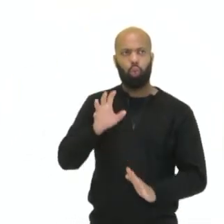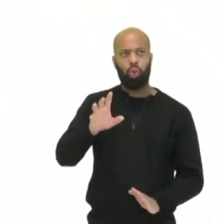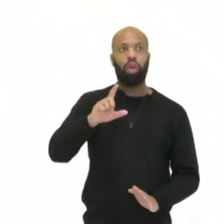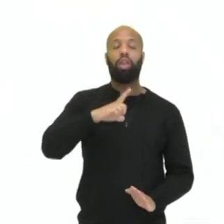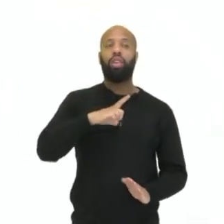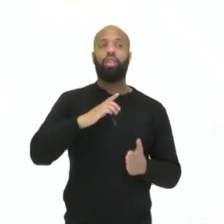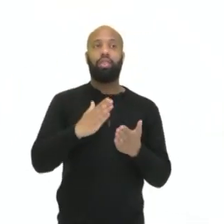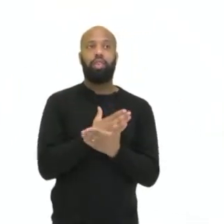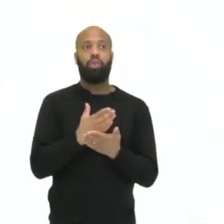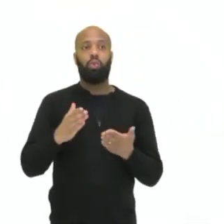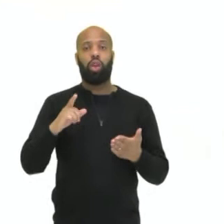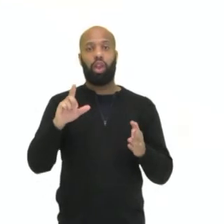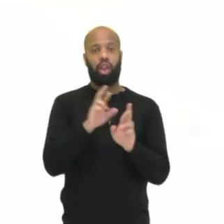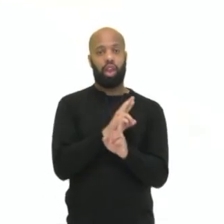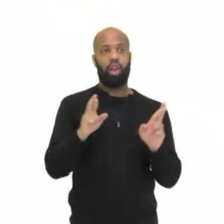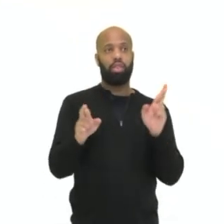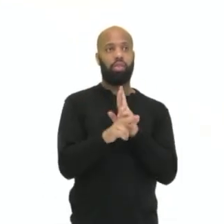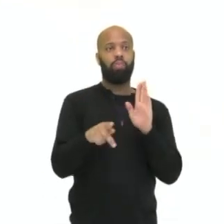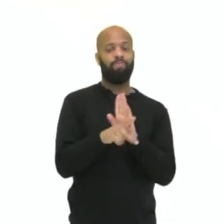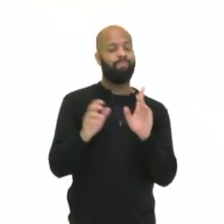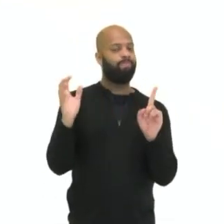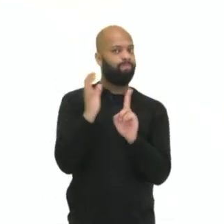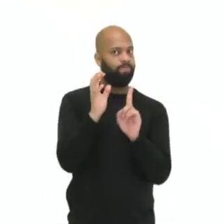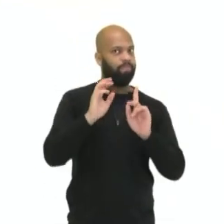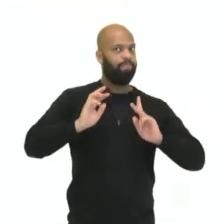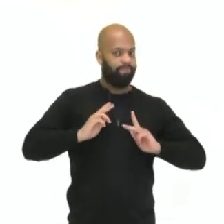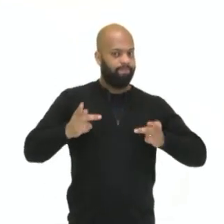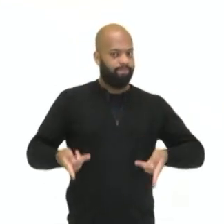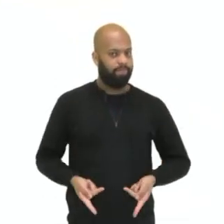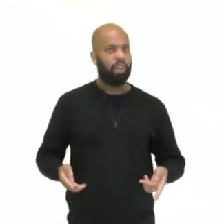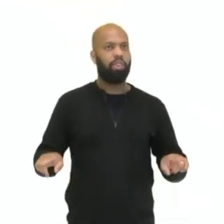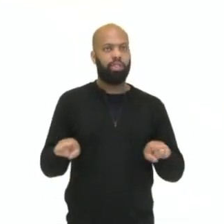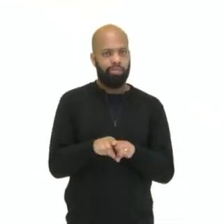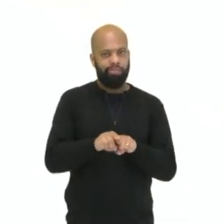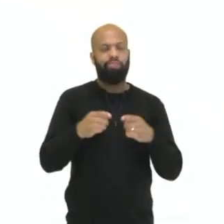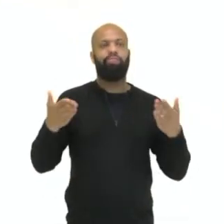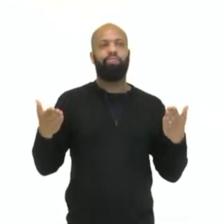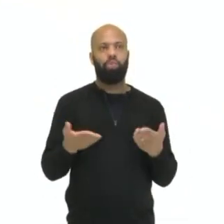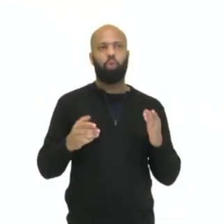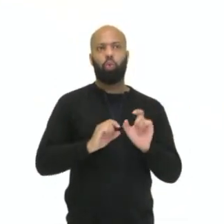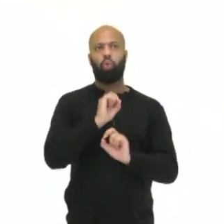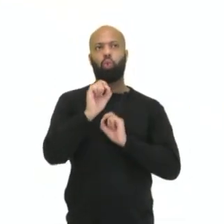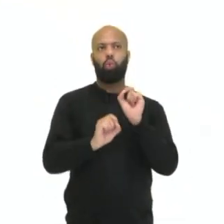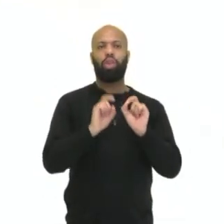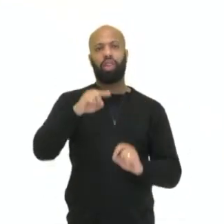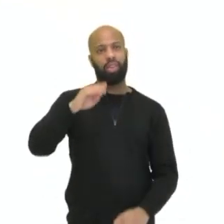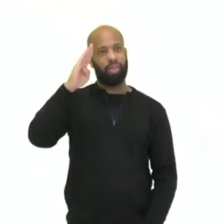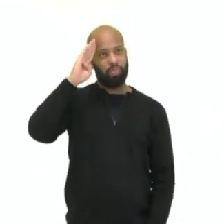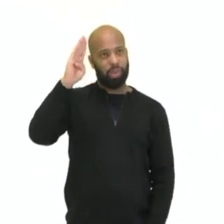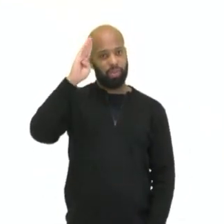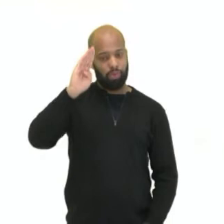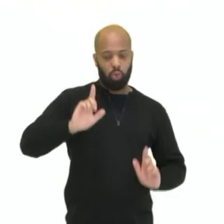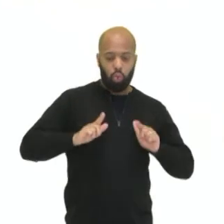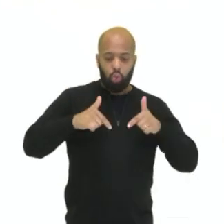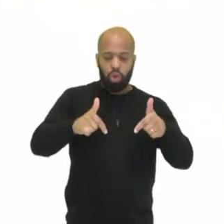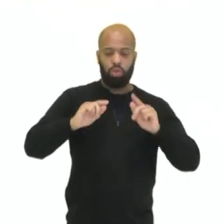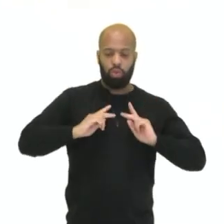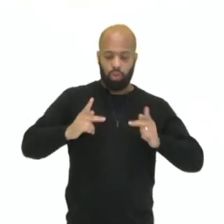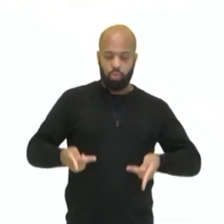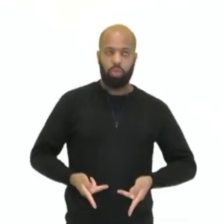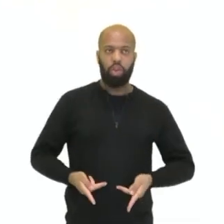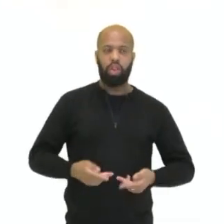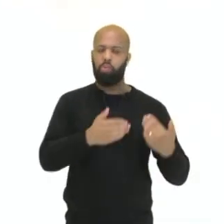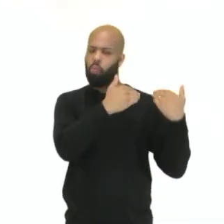causas muito relacionadas com a ação humana, com a ação antrópica mesmo. Quais seriam as principais ações humanas responsáveis por